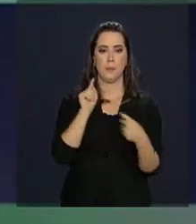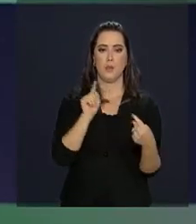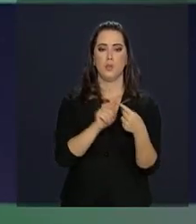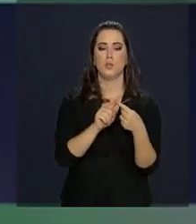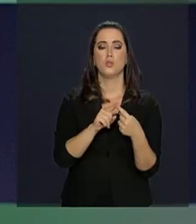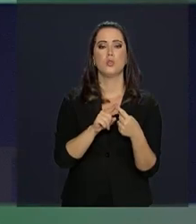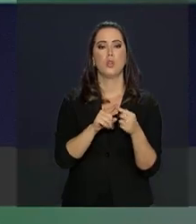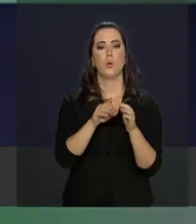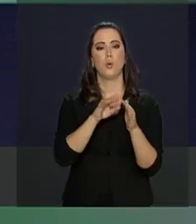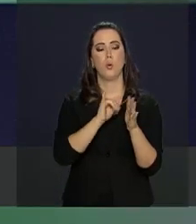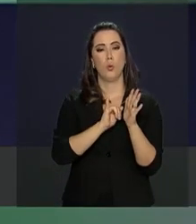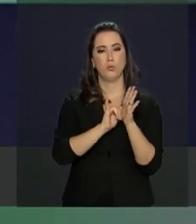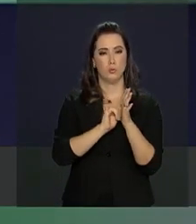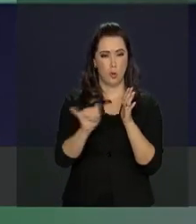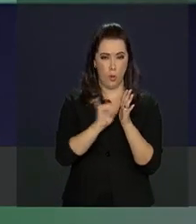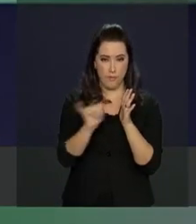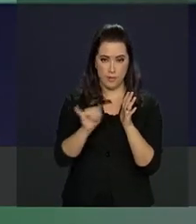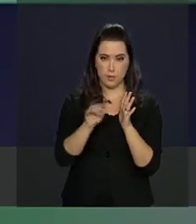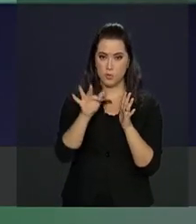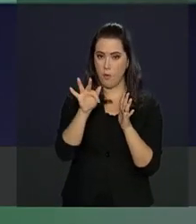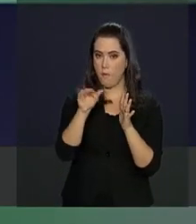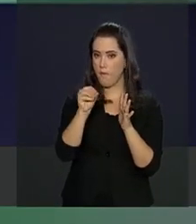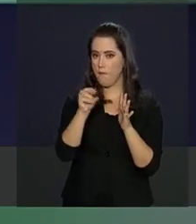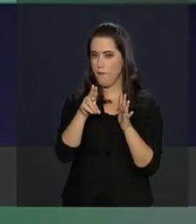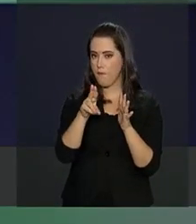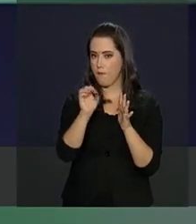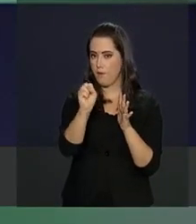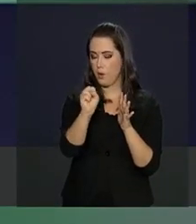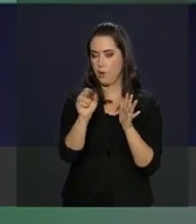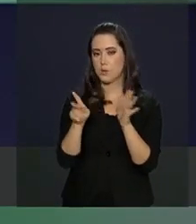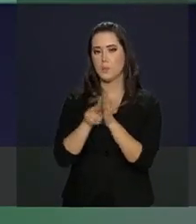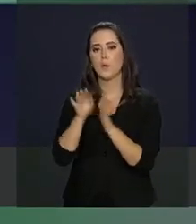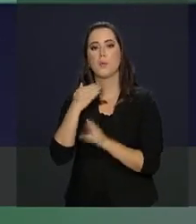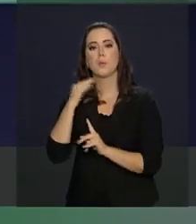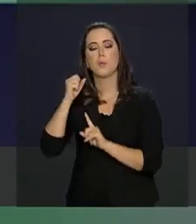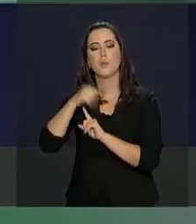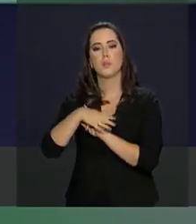com o boletim Focus do Banco Central, o IPCA está em